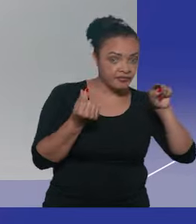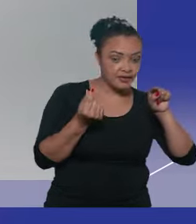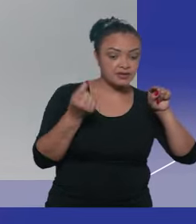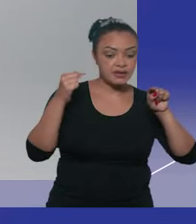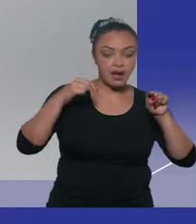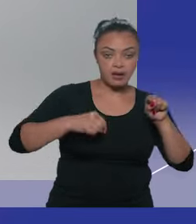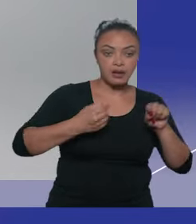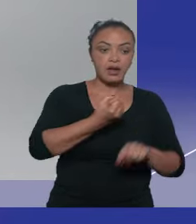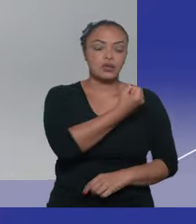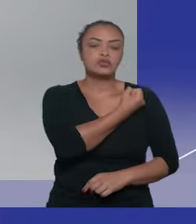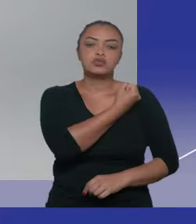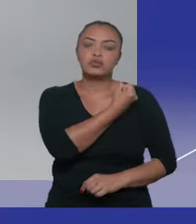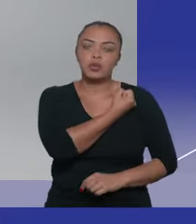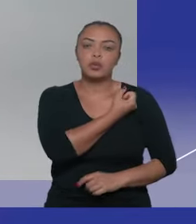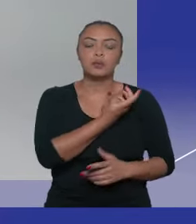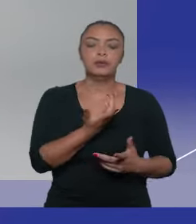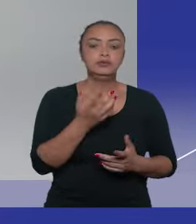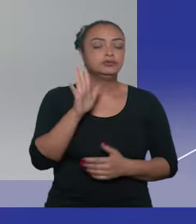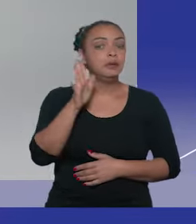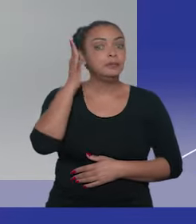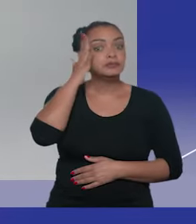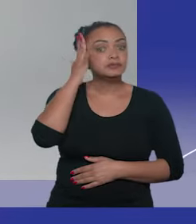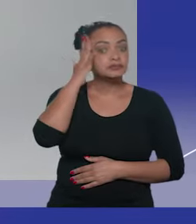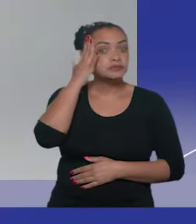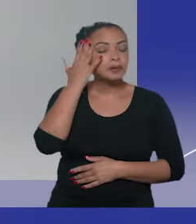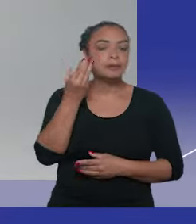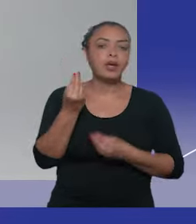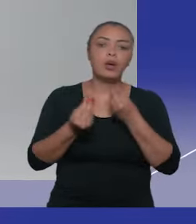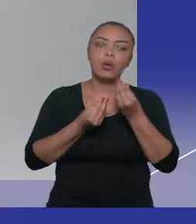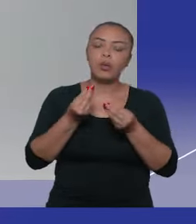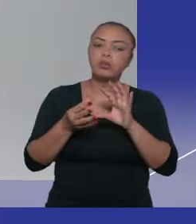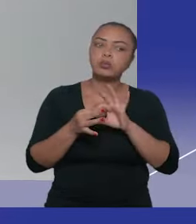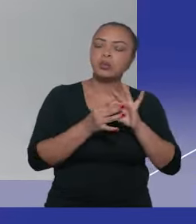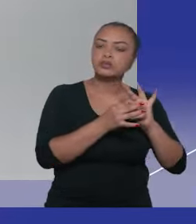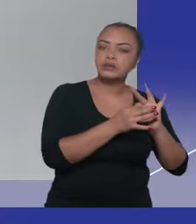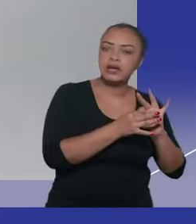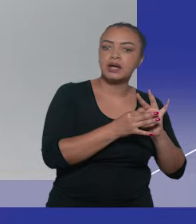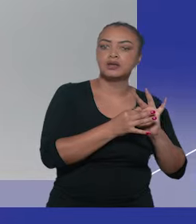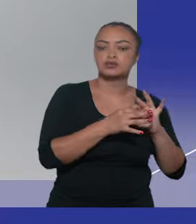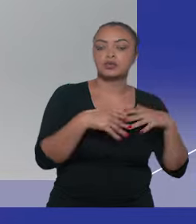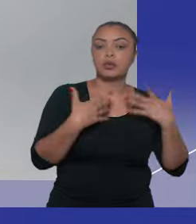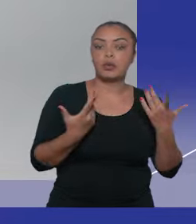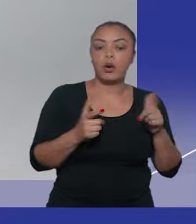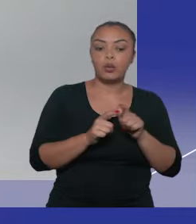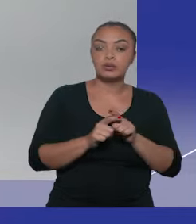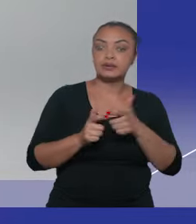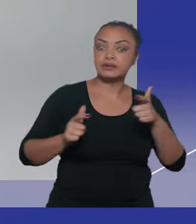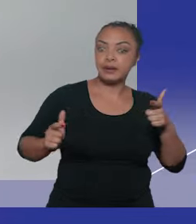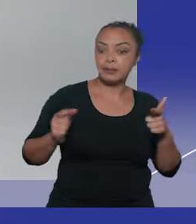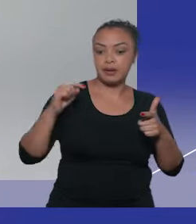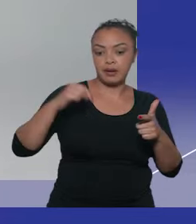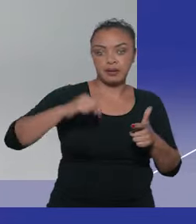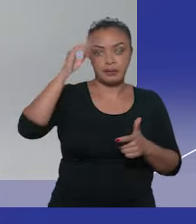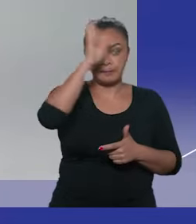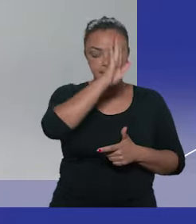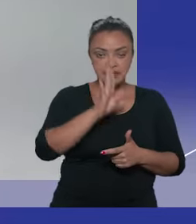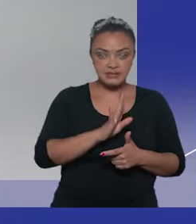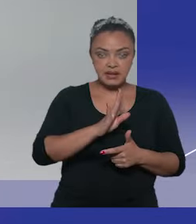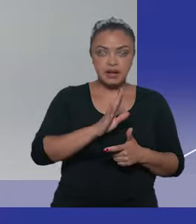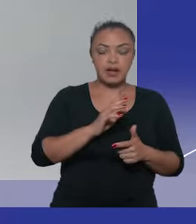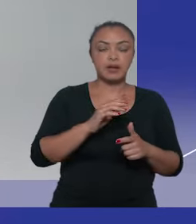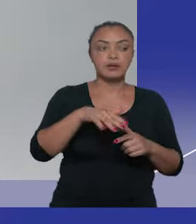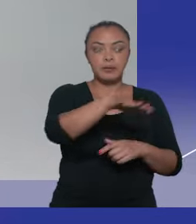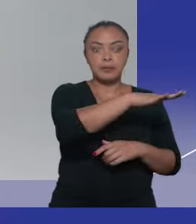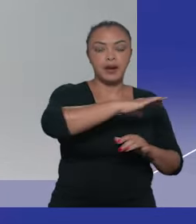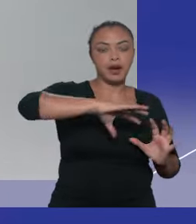fixa brasileiro versus números dos mercados globais, só para a gente ter um pano de fundo do tamanho do mercado brasileiro versus o tamanho